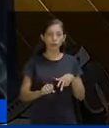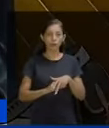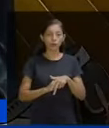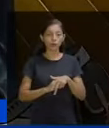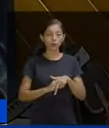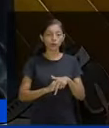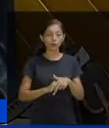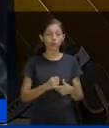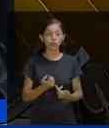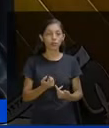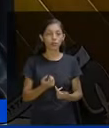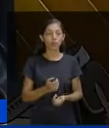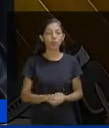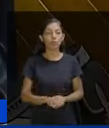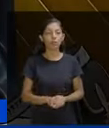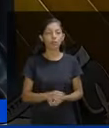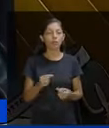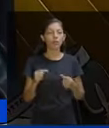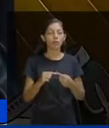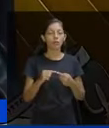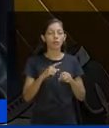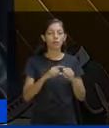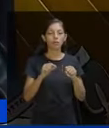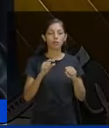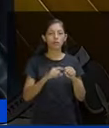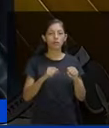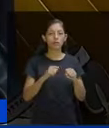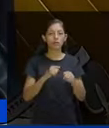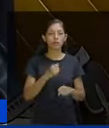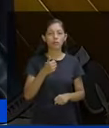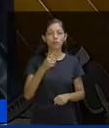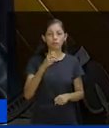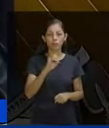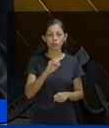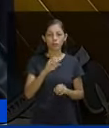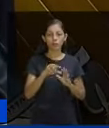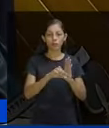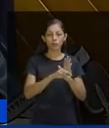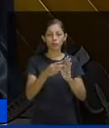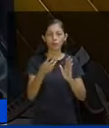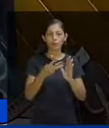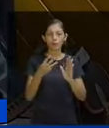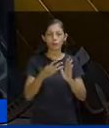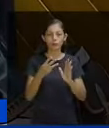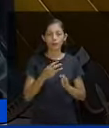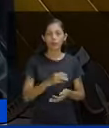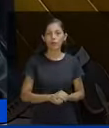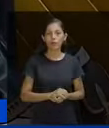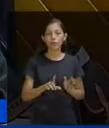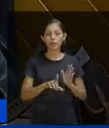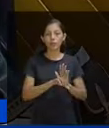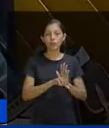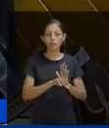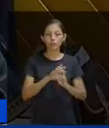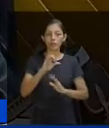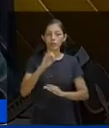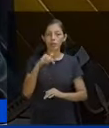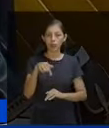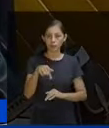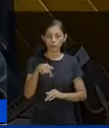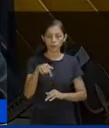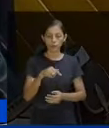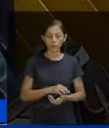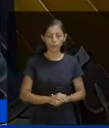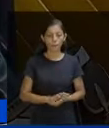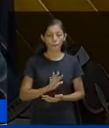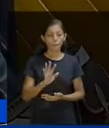ao disposto no artigo 10, parágrafo 3º da Lei 9504 de 97. A fraude à cota